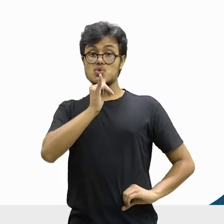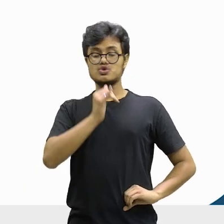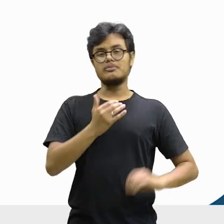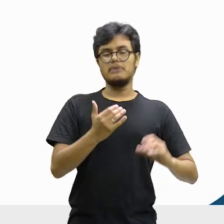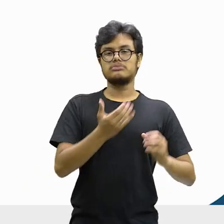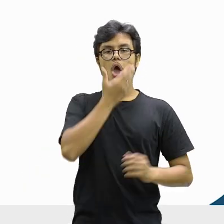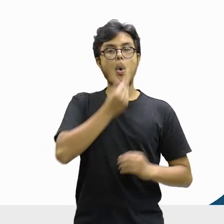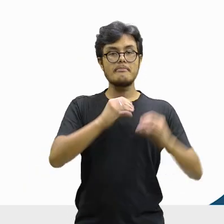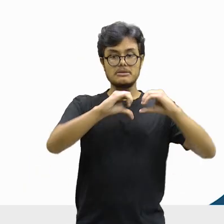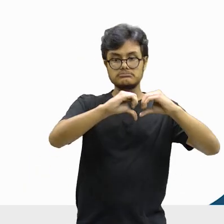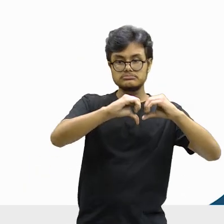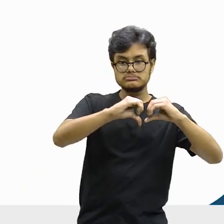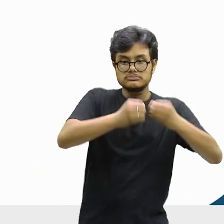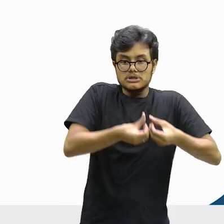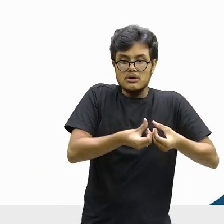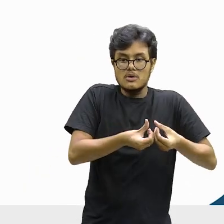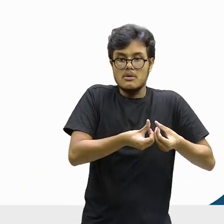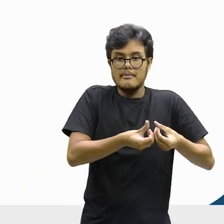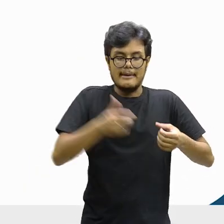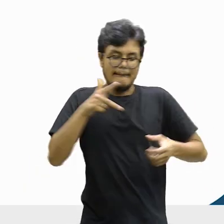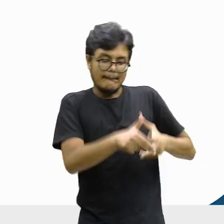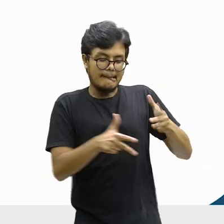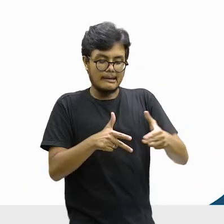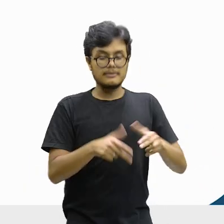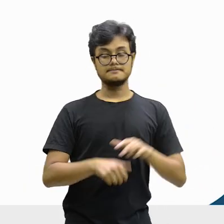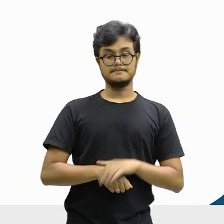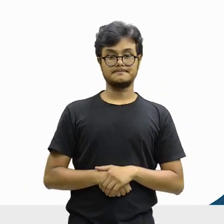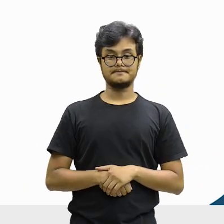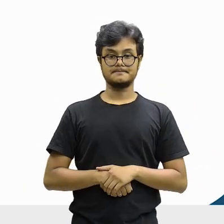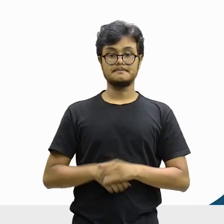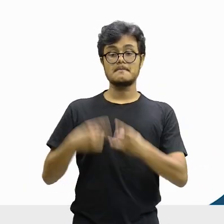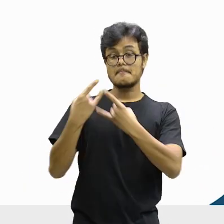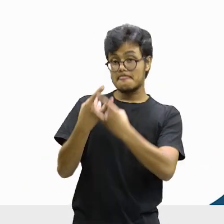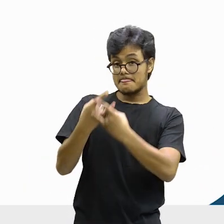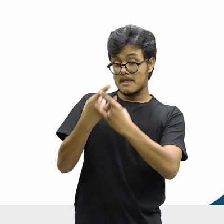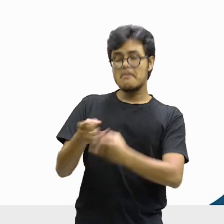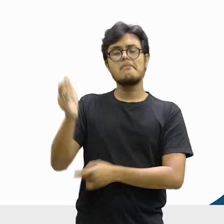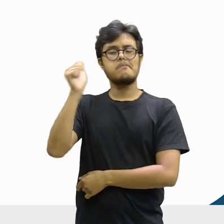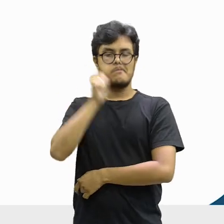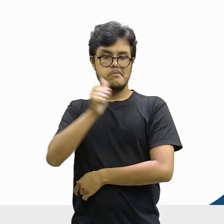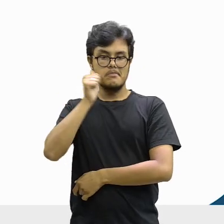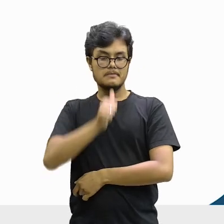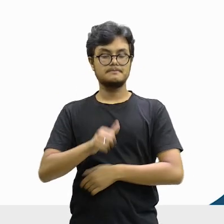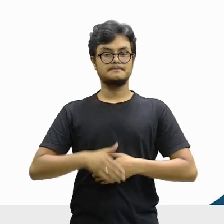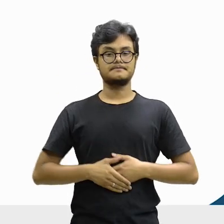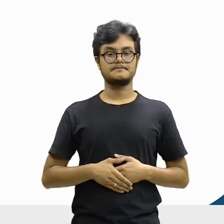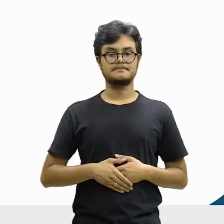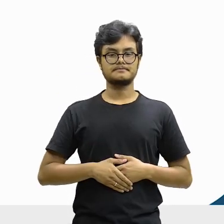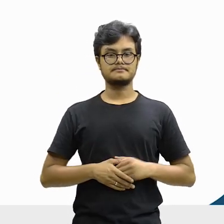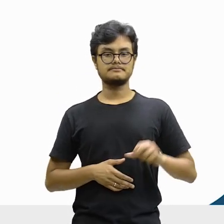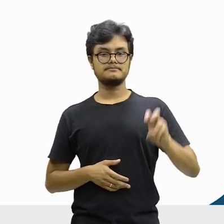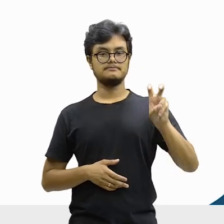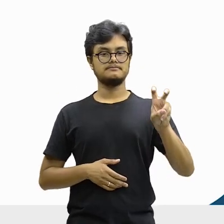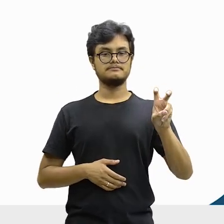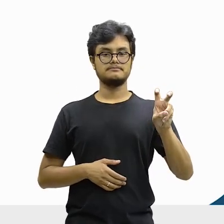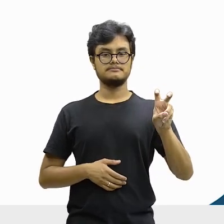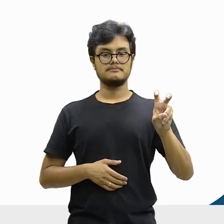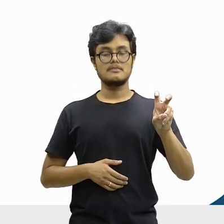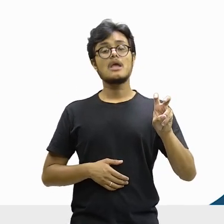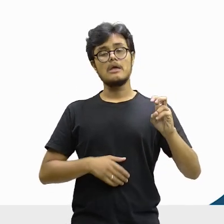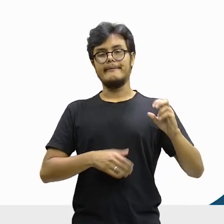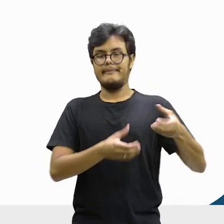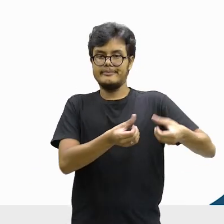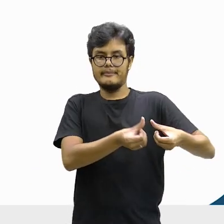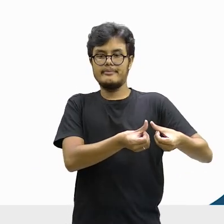a ovulação, camisinha feminina. E o número 5, nós temos aí que impede o encontro dos gametas, a